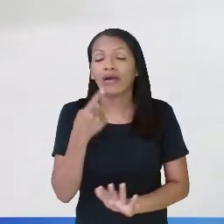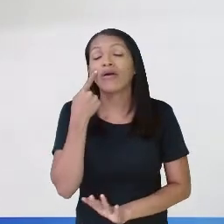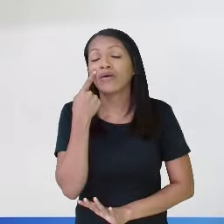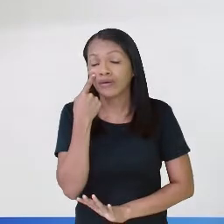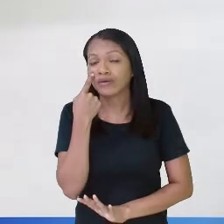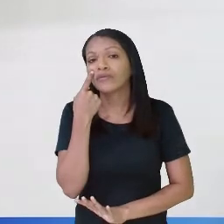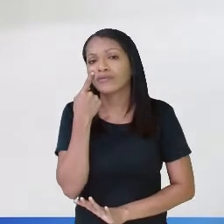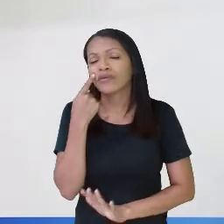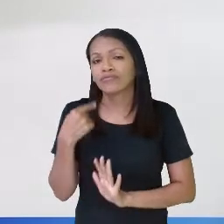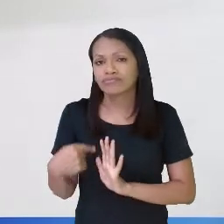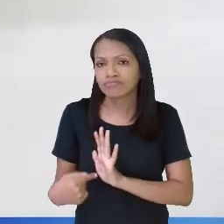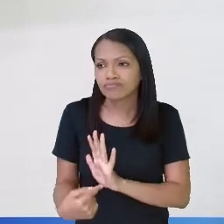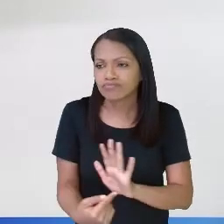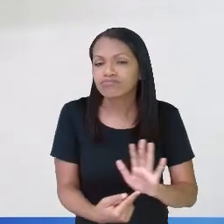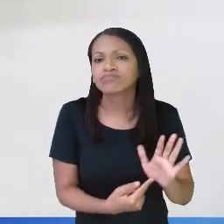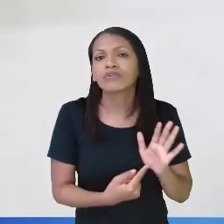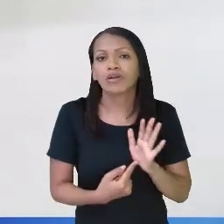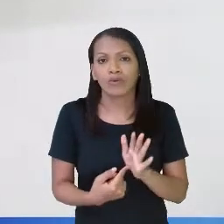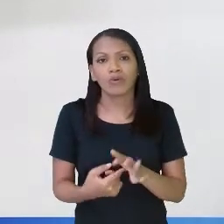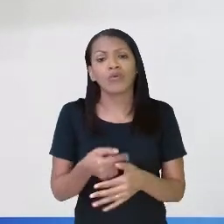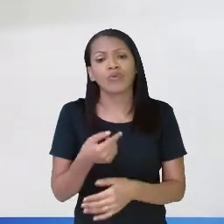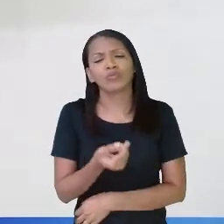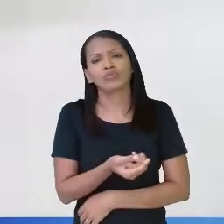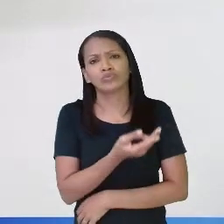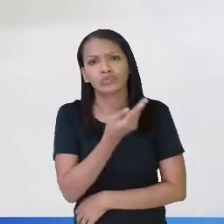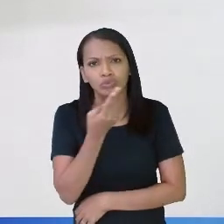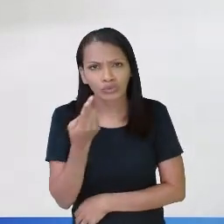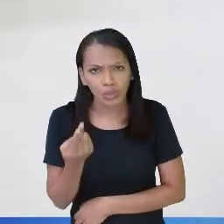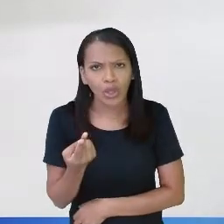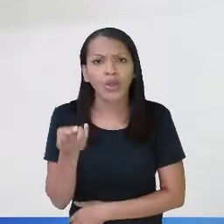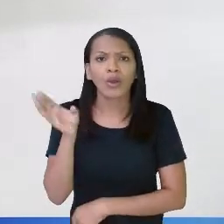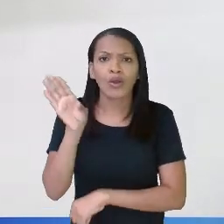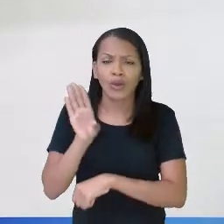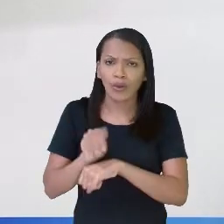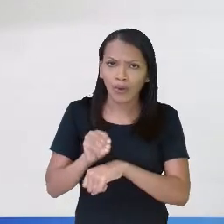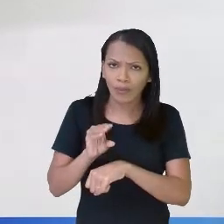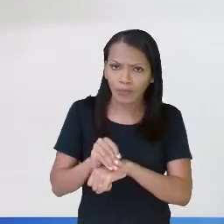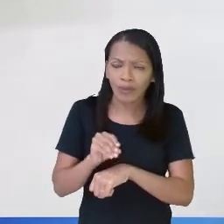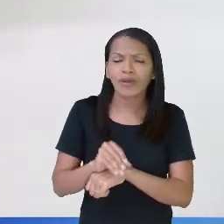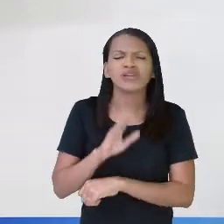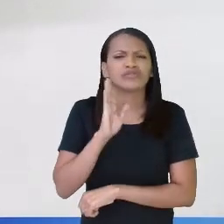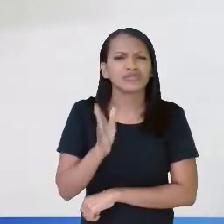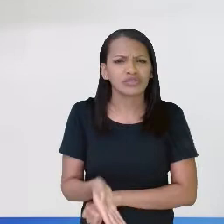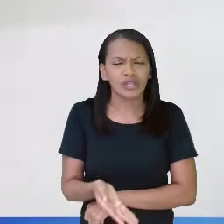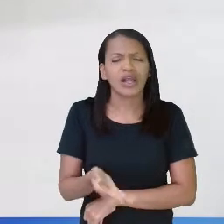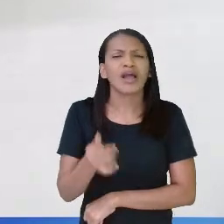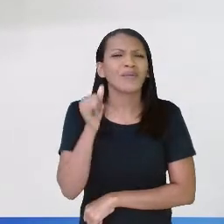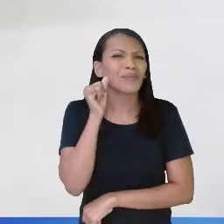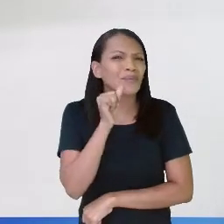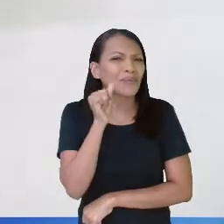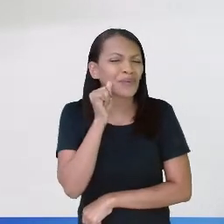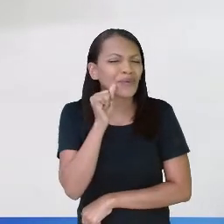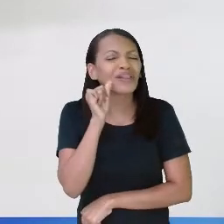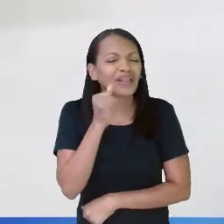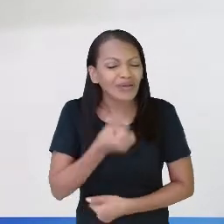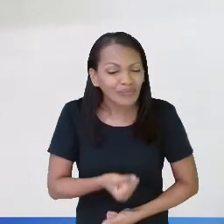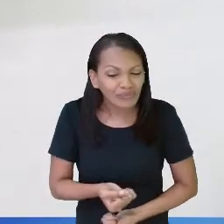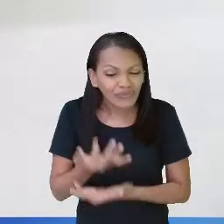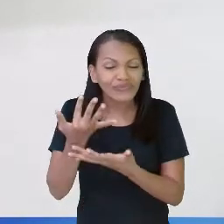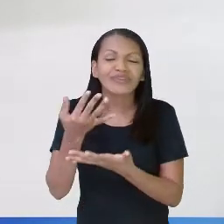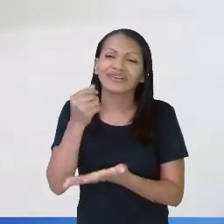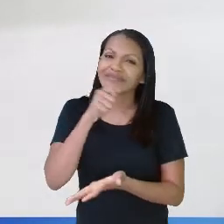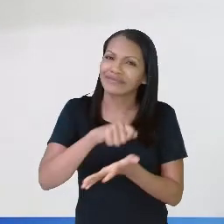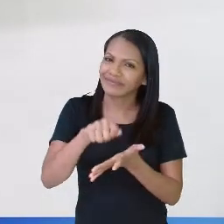o nome, a foto. Já vou te adiantar que é uma autora, é uma poetisa. Você vai